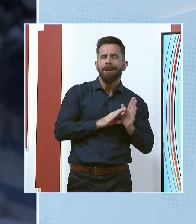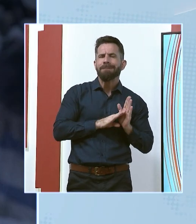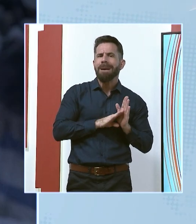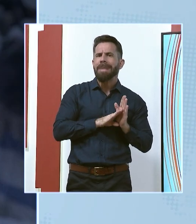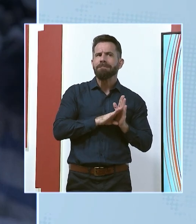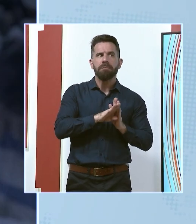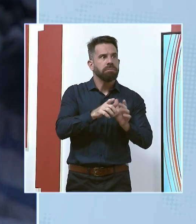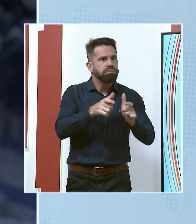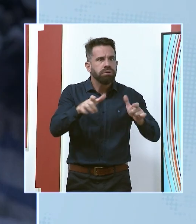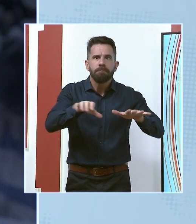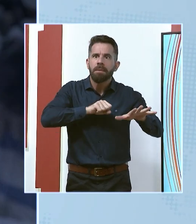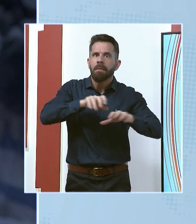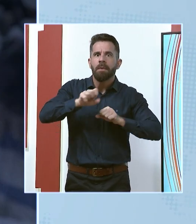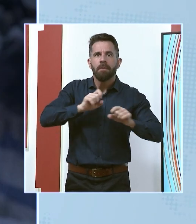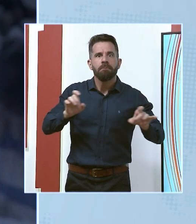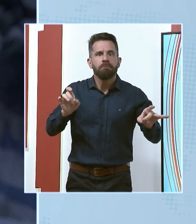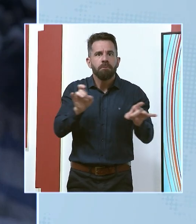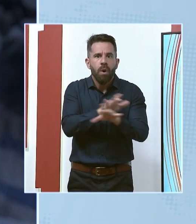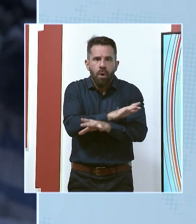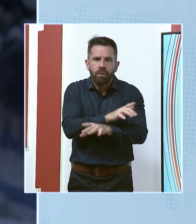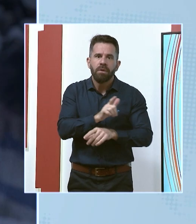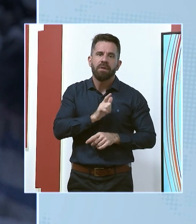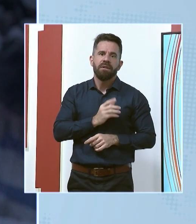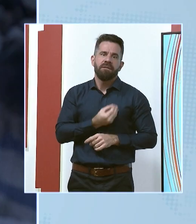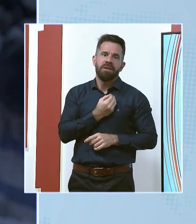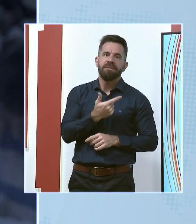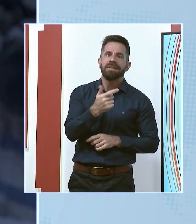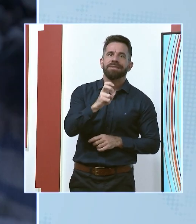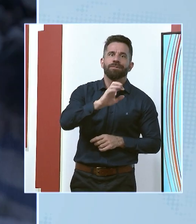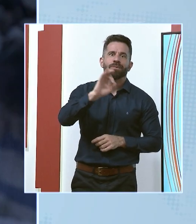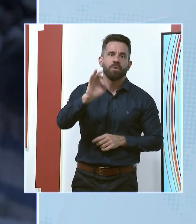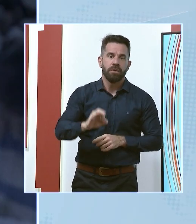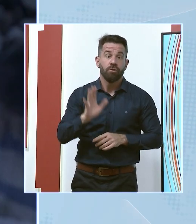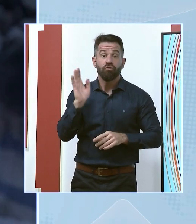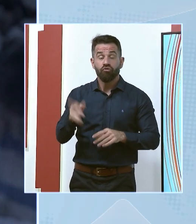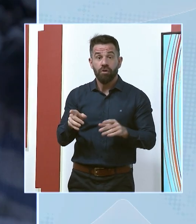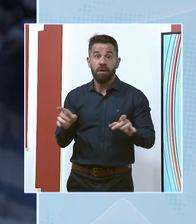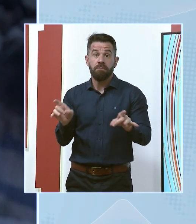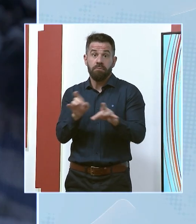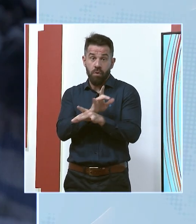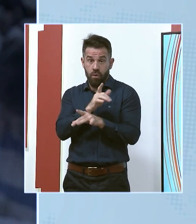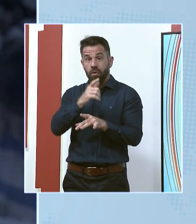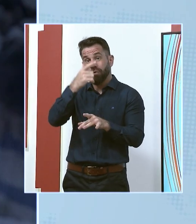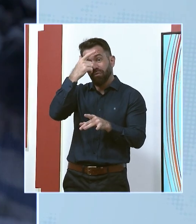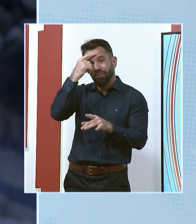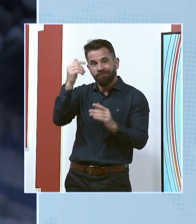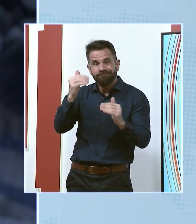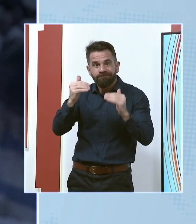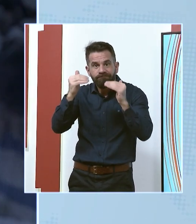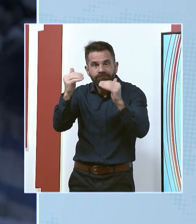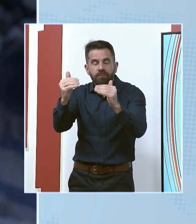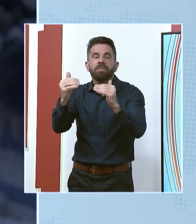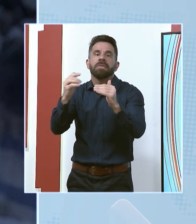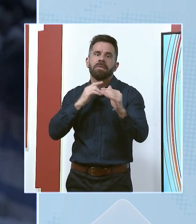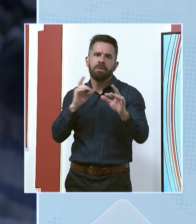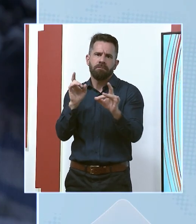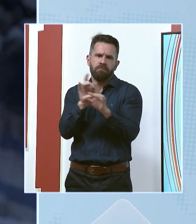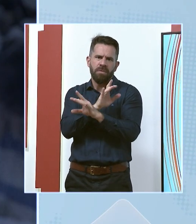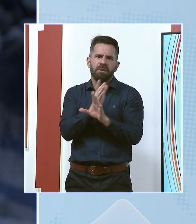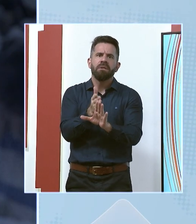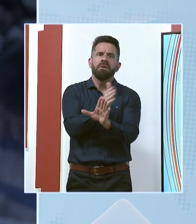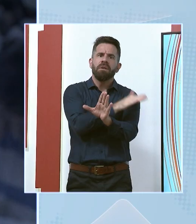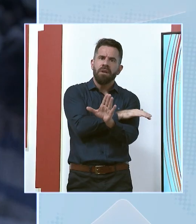mais de 57% em 2025. Com o ensino superior completo, eram 15% há 9 anos, agora